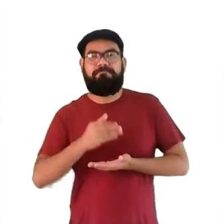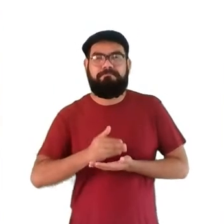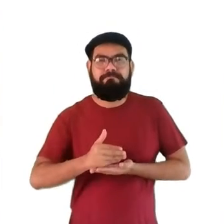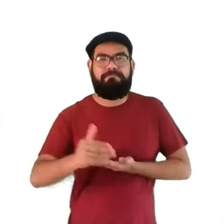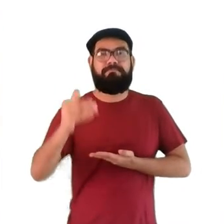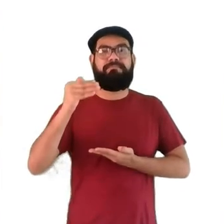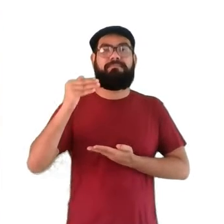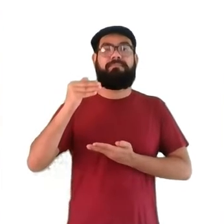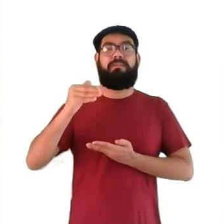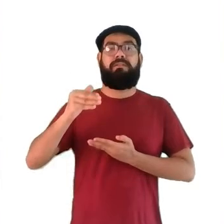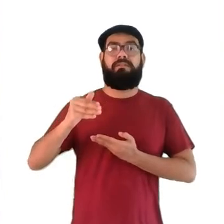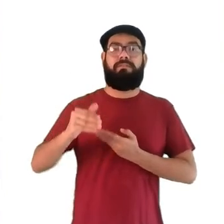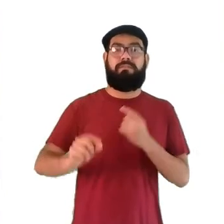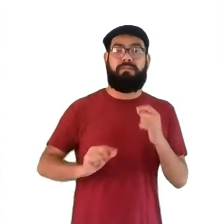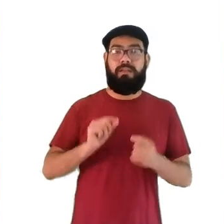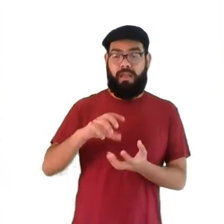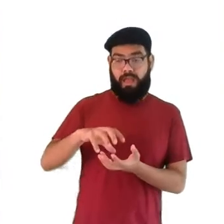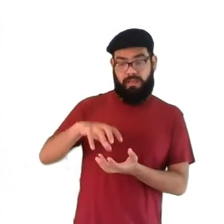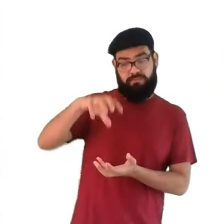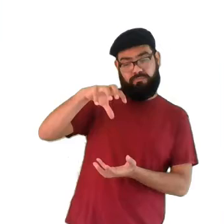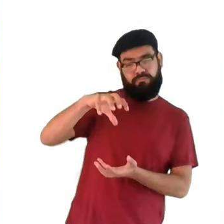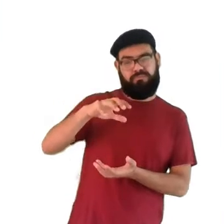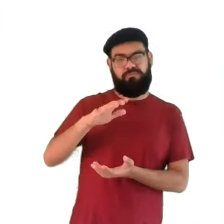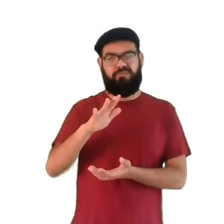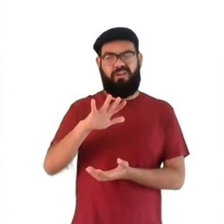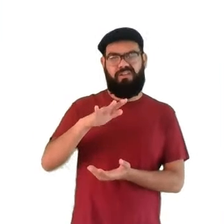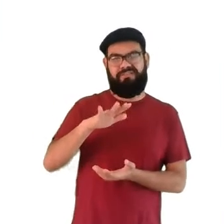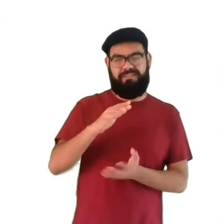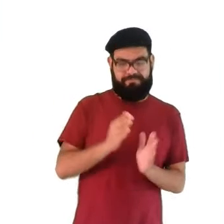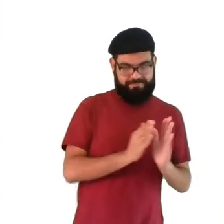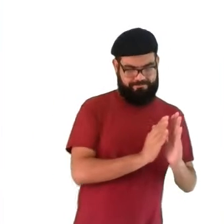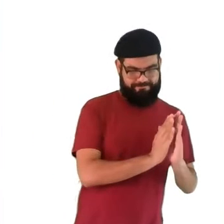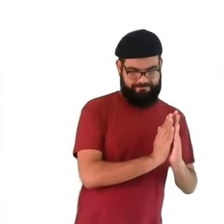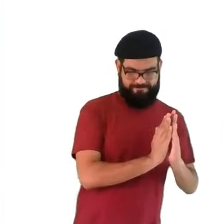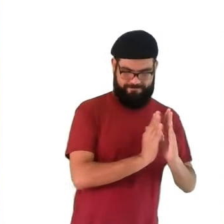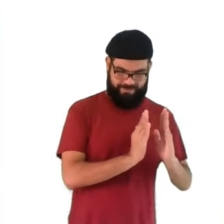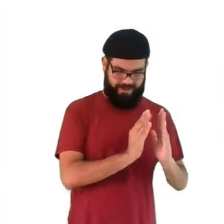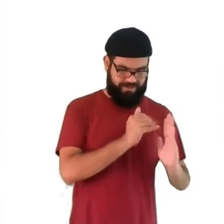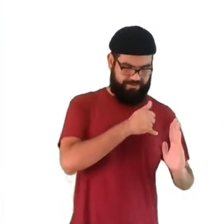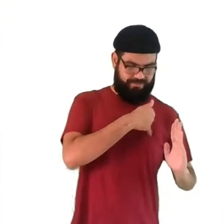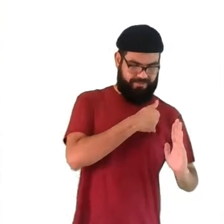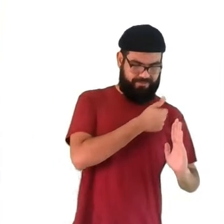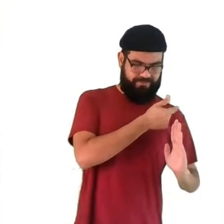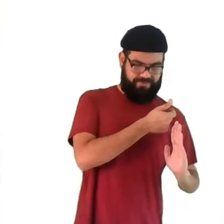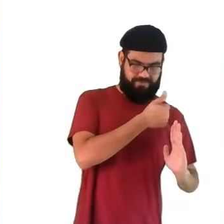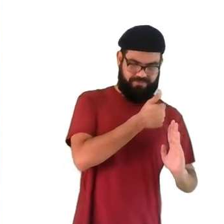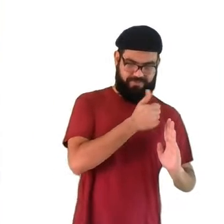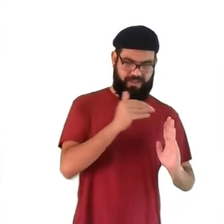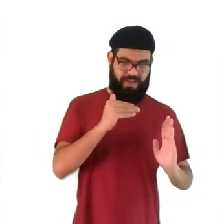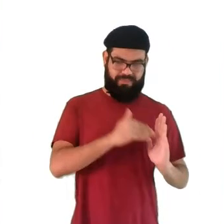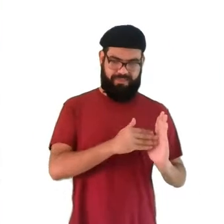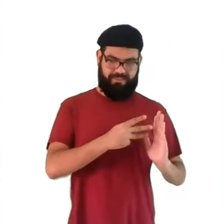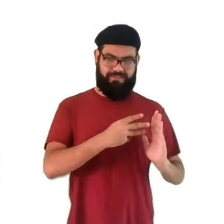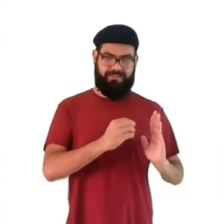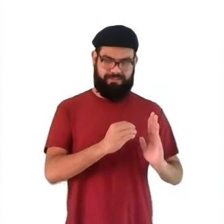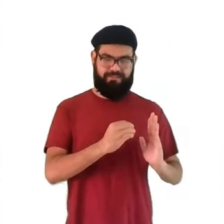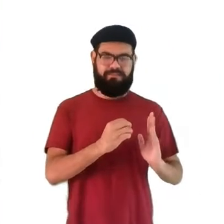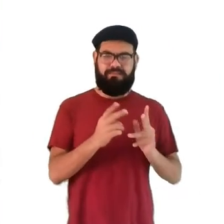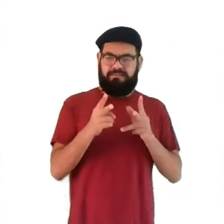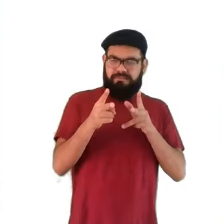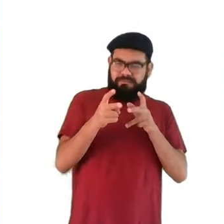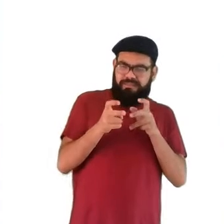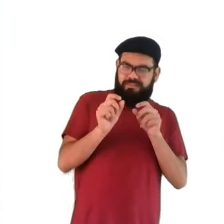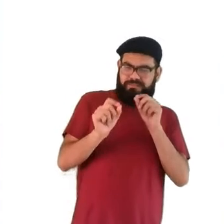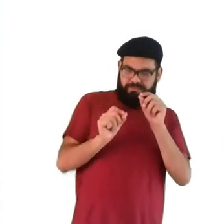questão do adulto jovem, dos 21 aos 30 anos. Então, a gente percebe o quê? Que nessa fase, por